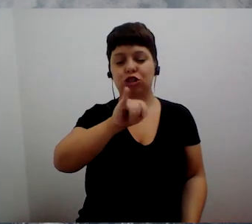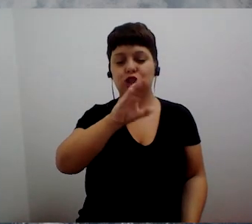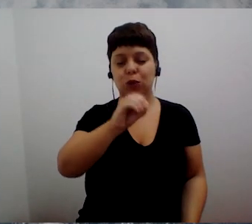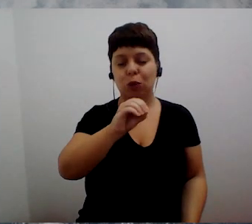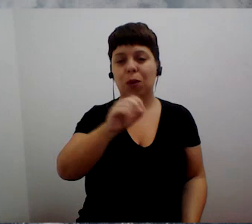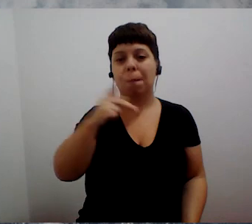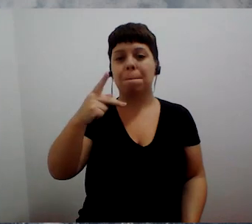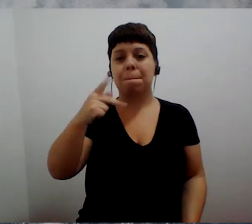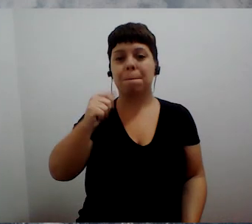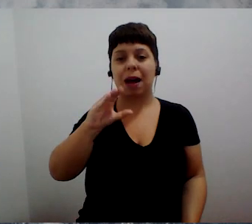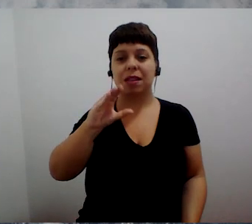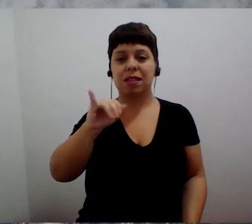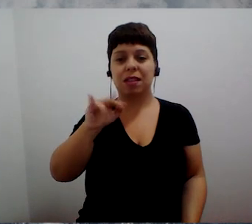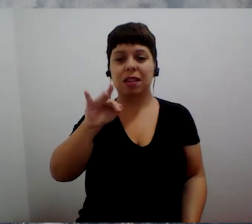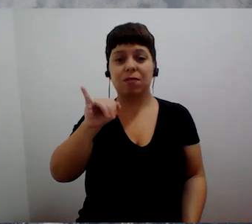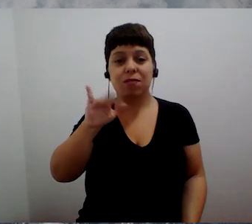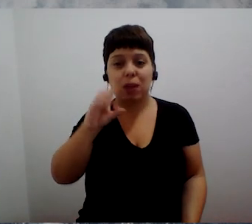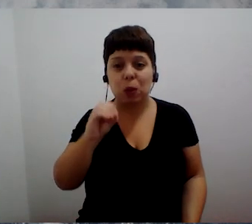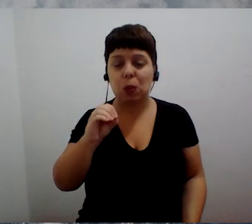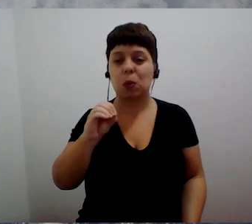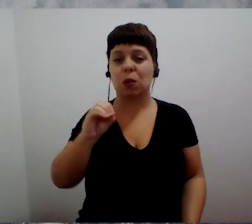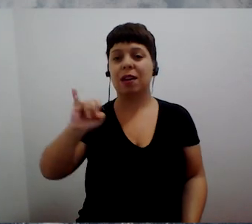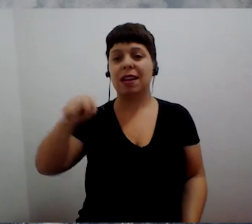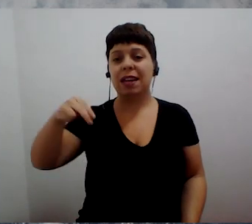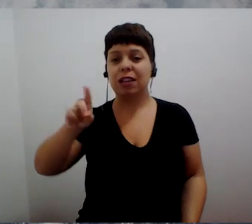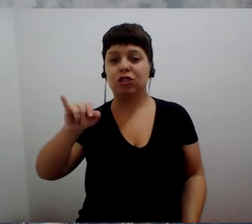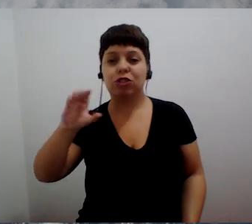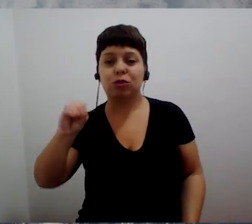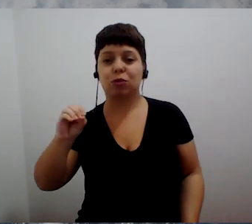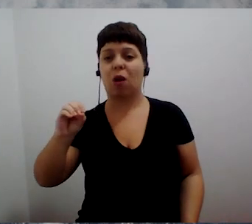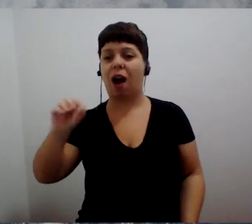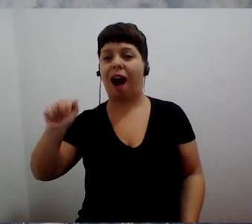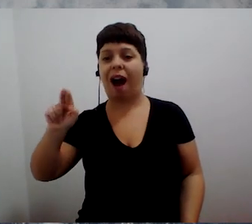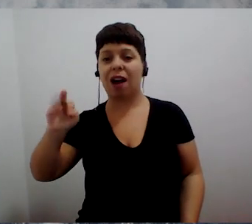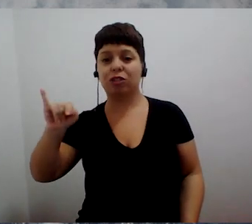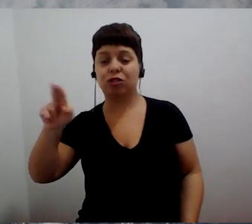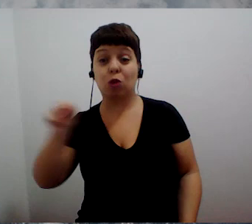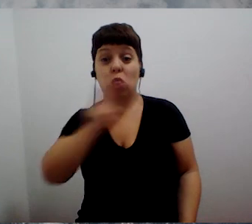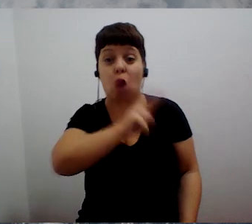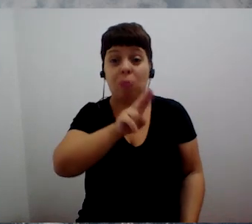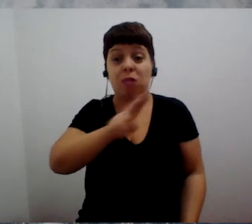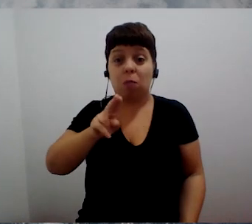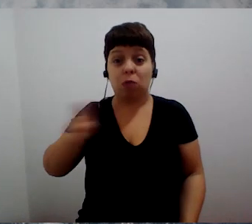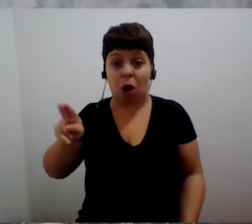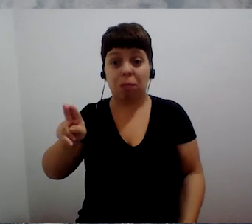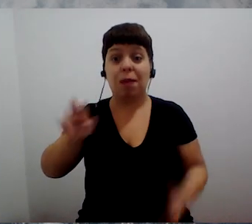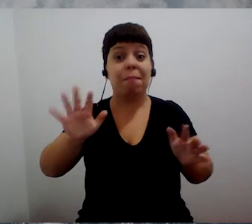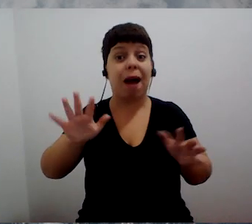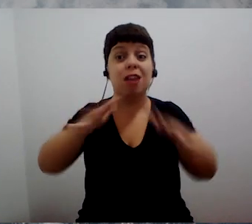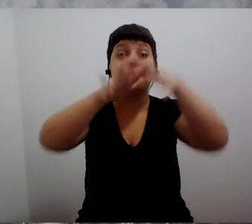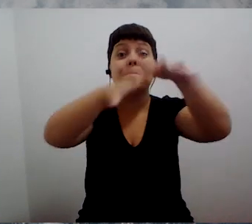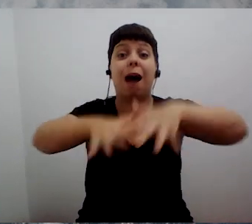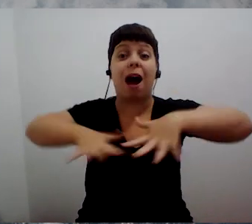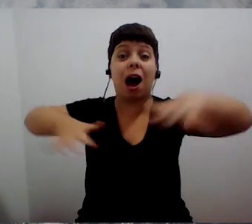carinho. Atlântico, Pacífico, Índico, Antártico e Ártico. Nomes tão diferentes, mas são todos do